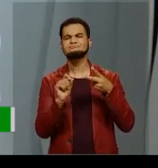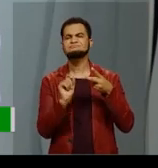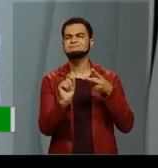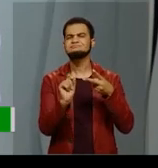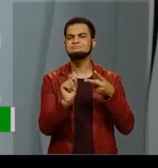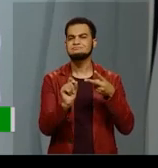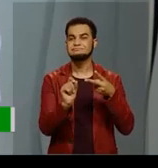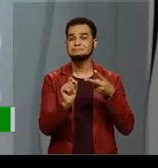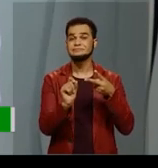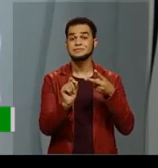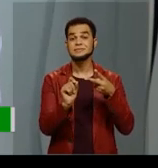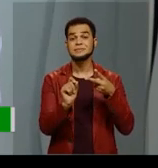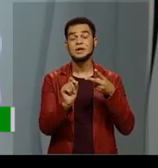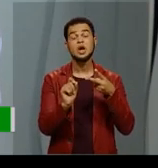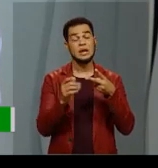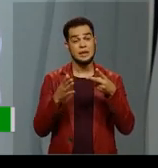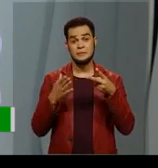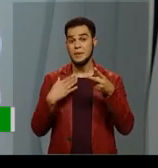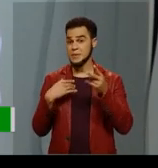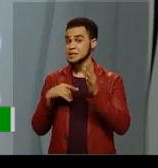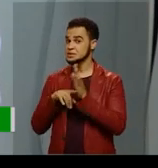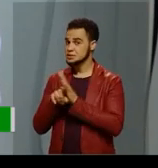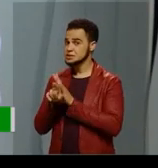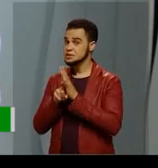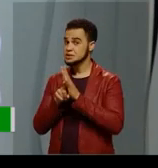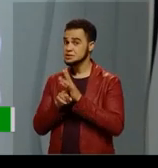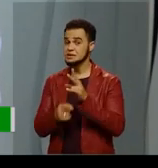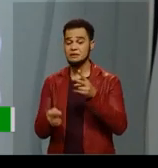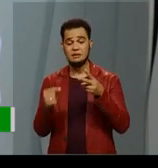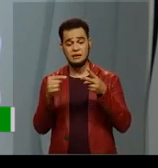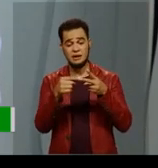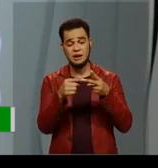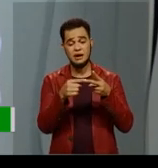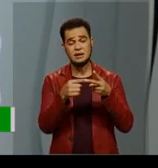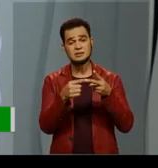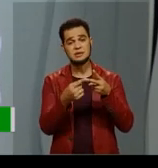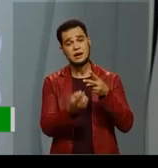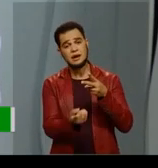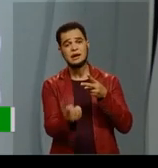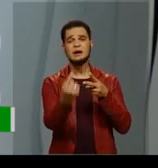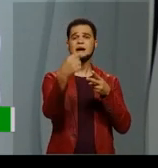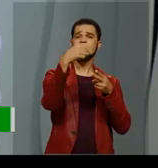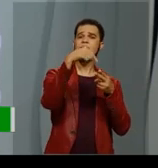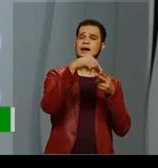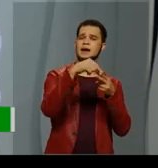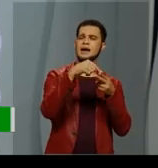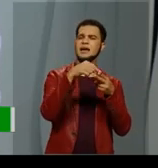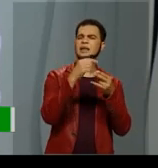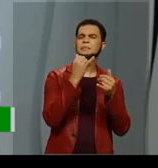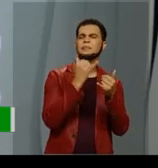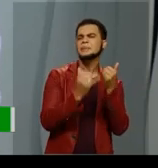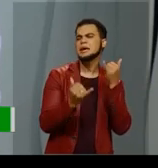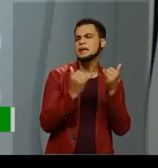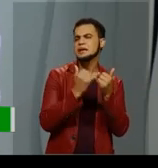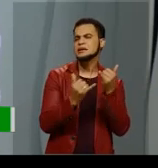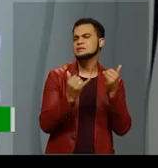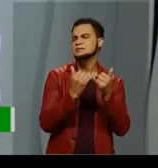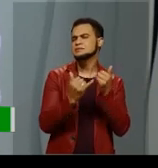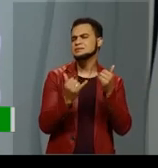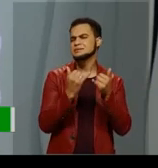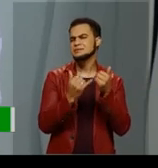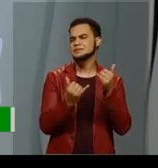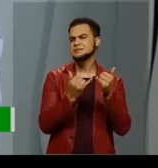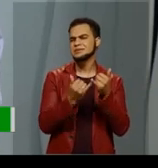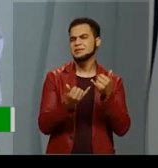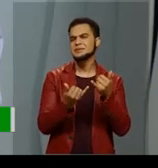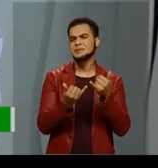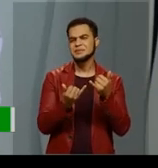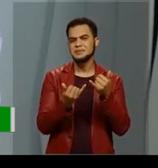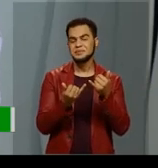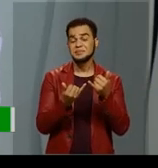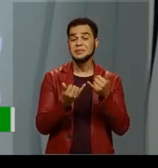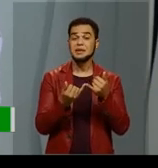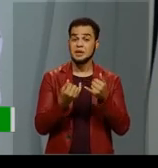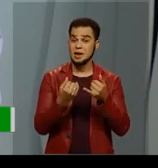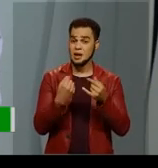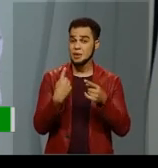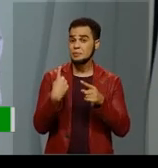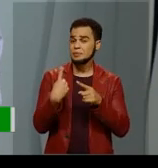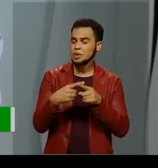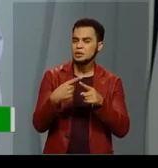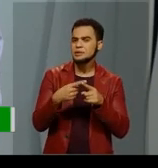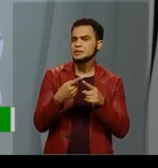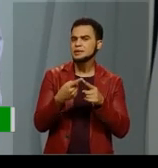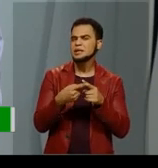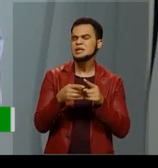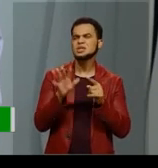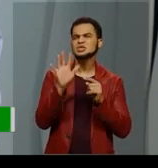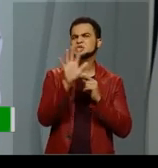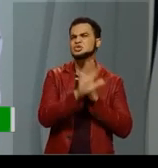um cartoon, é um tipo de cartoon. Então, são muito parecidos os dois gêneros. Enquanto o cartoon satiriza os costumes de uma maneira